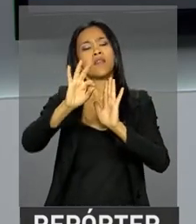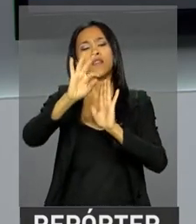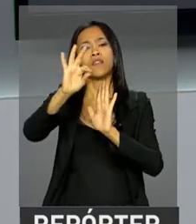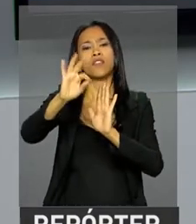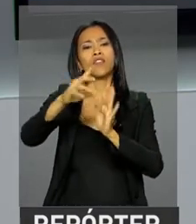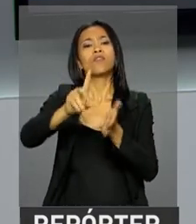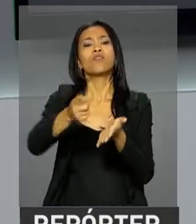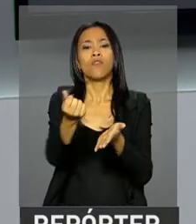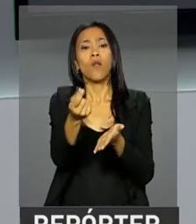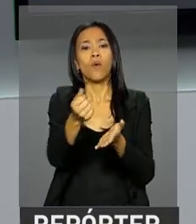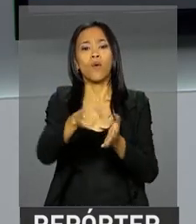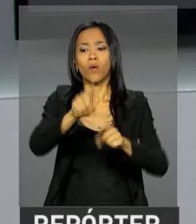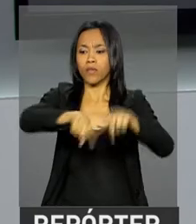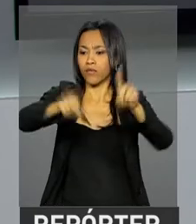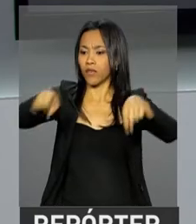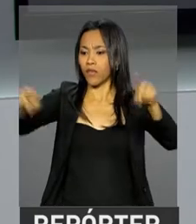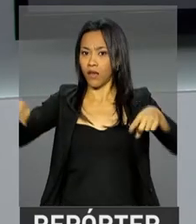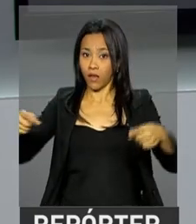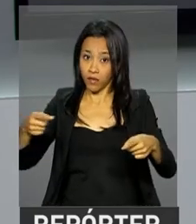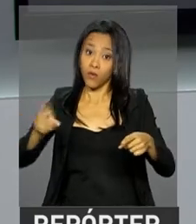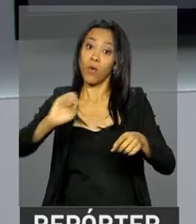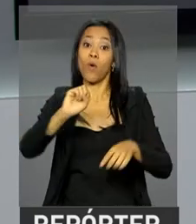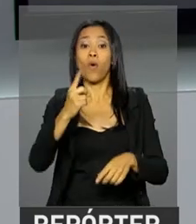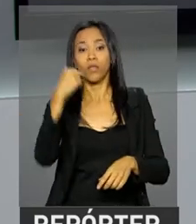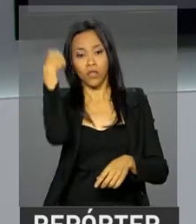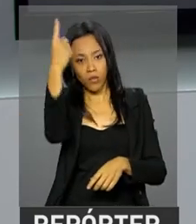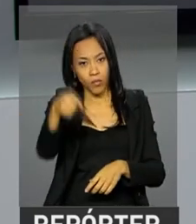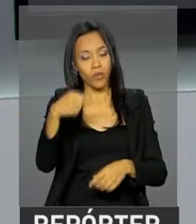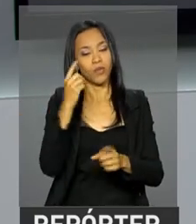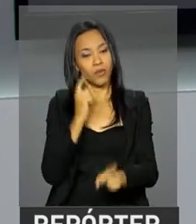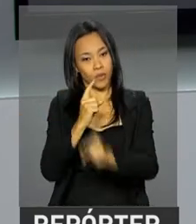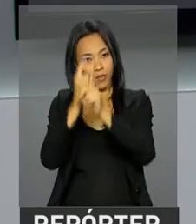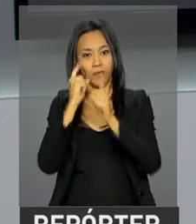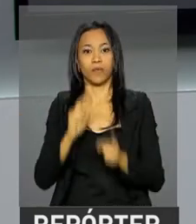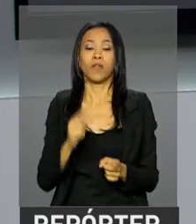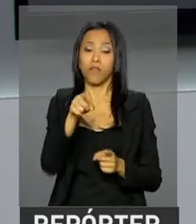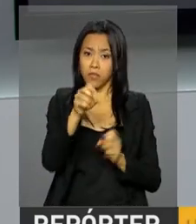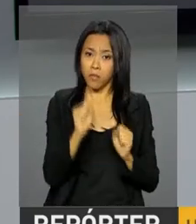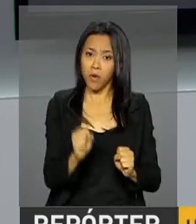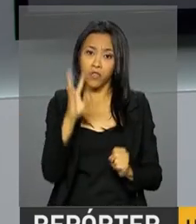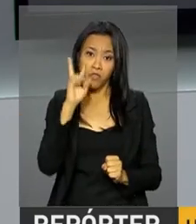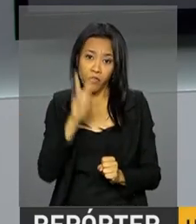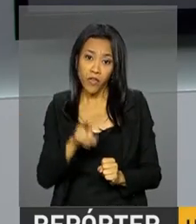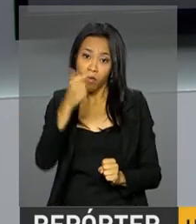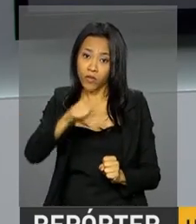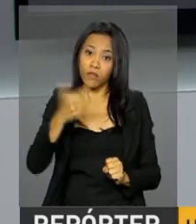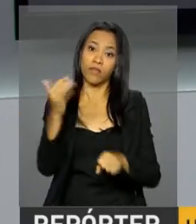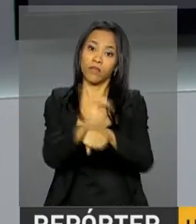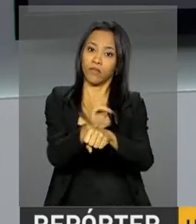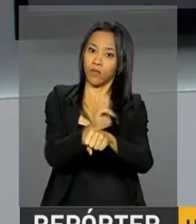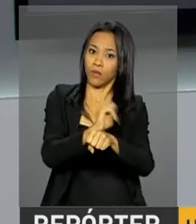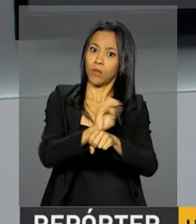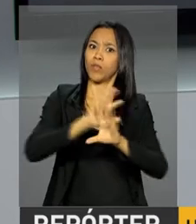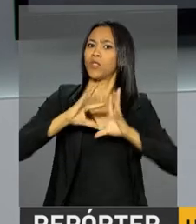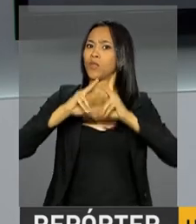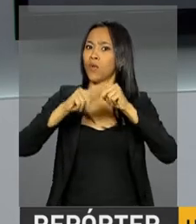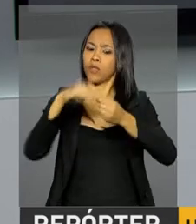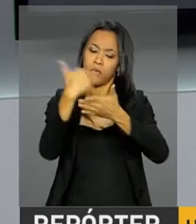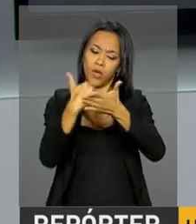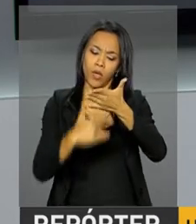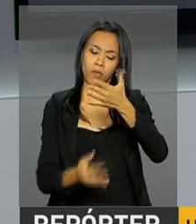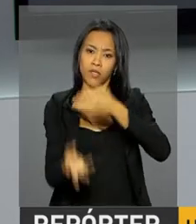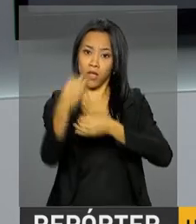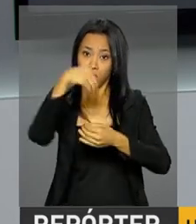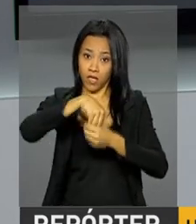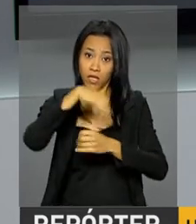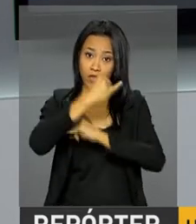diferenciação de preços ao consumidor ou em uma hora na nossa próxima edição. Você pode rever as reportagens no YouTube e toda a programação também